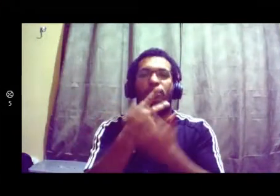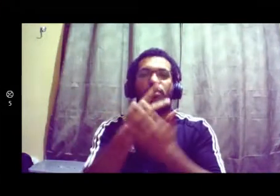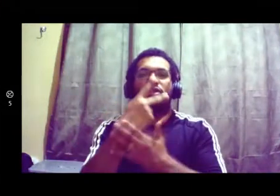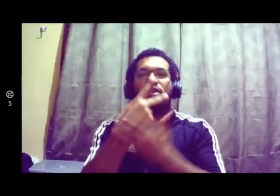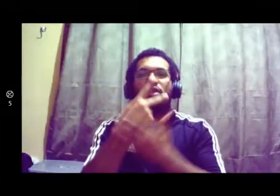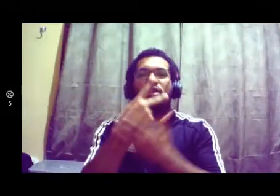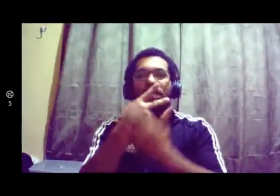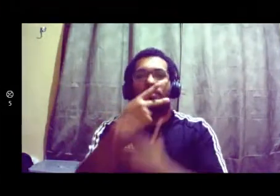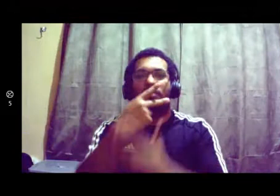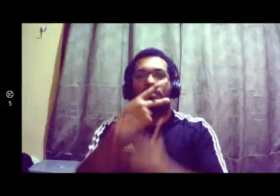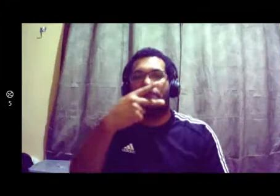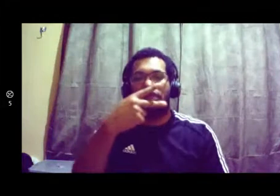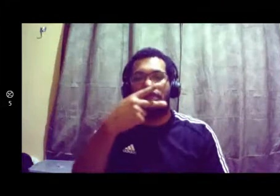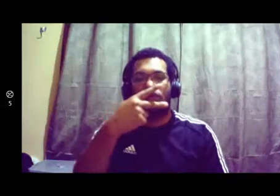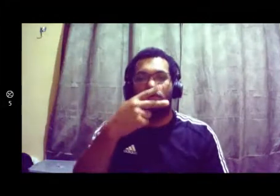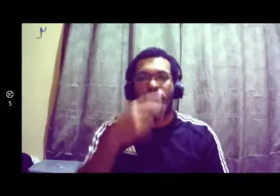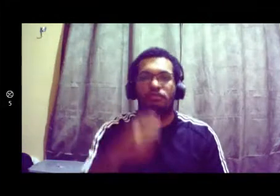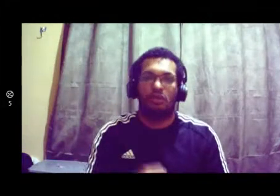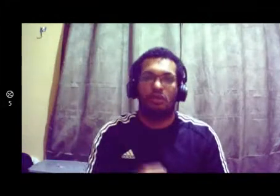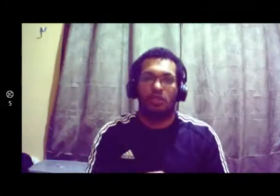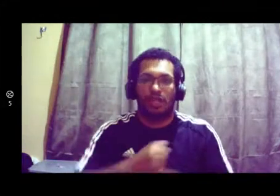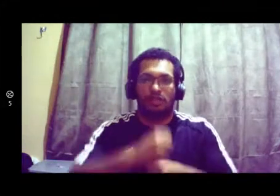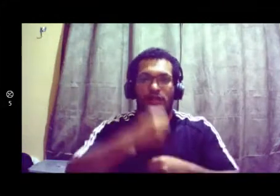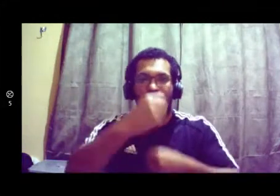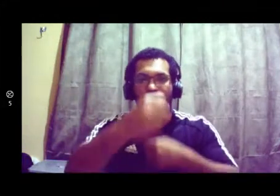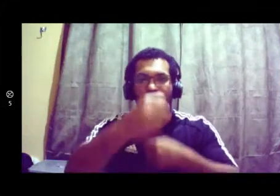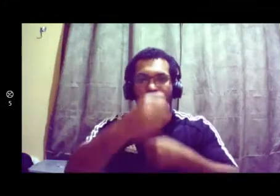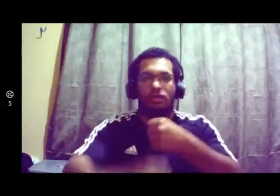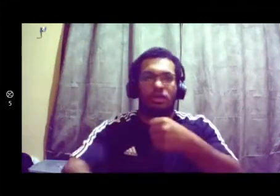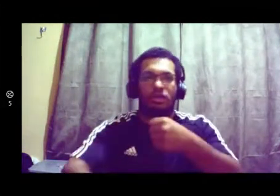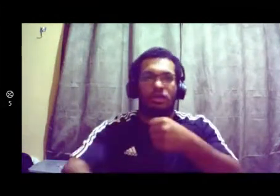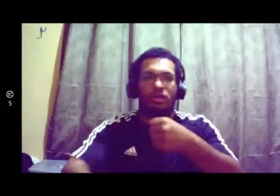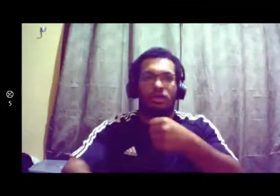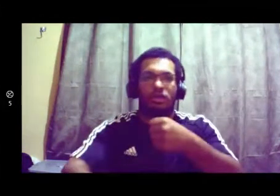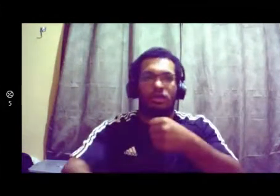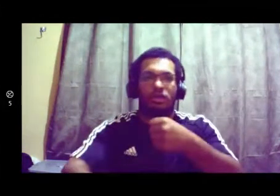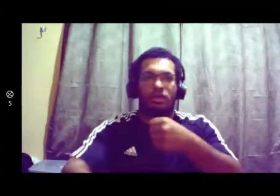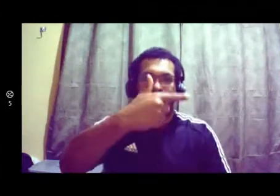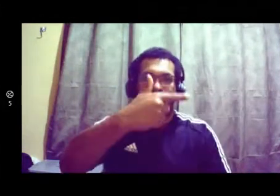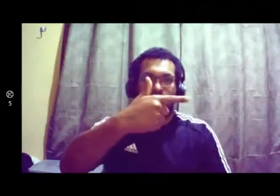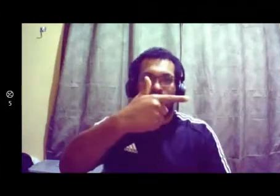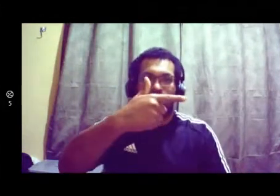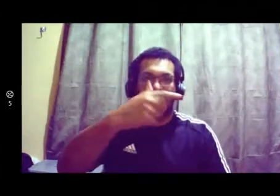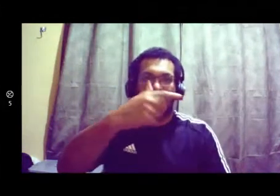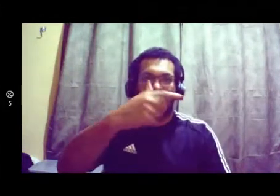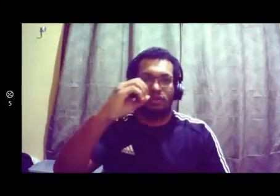Sempre mostrando o dorso da mão, que é o mais comum. Então, a gente faz ano. Então, eu vou fazer assim, ó.